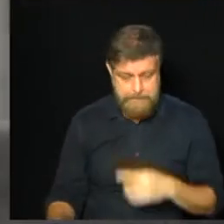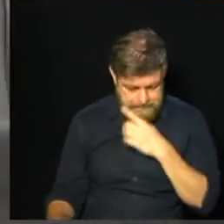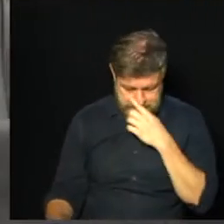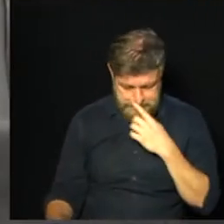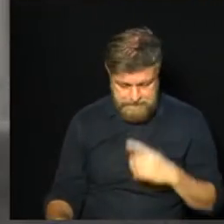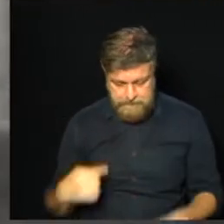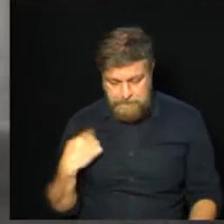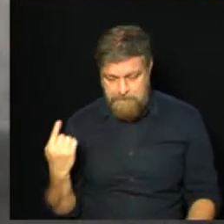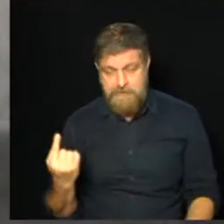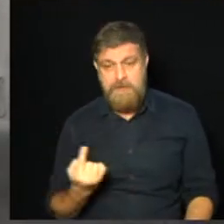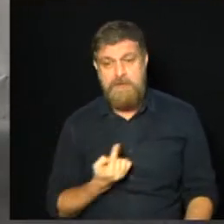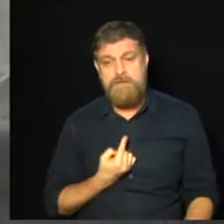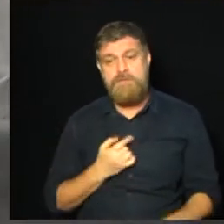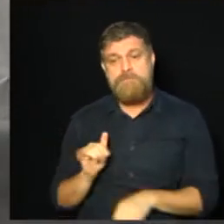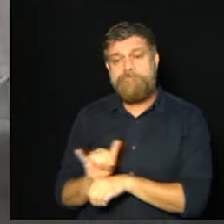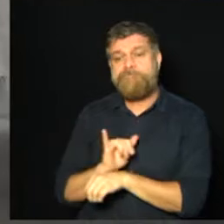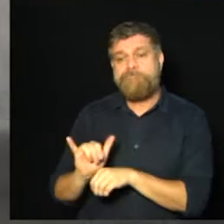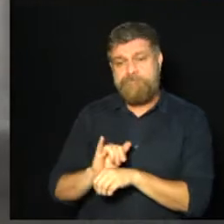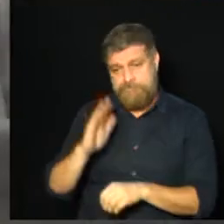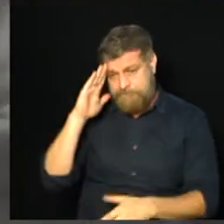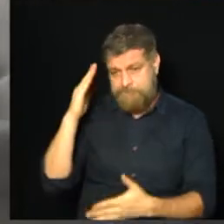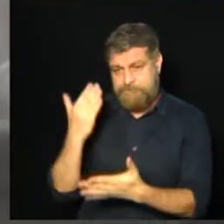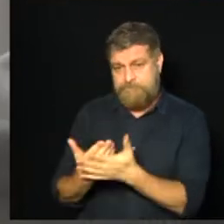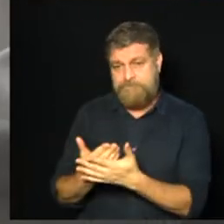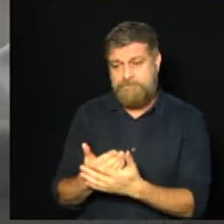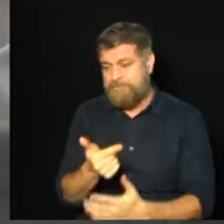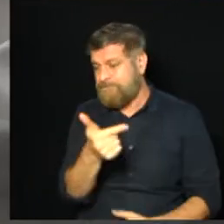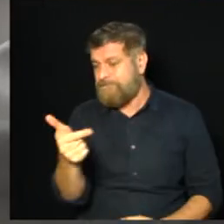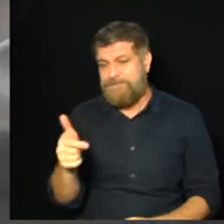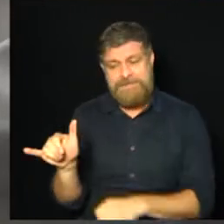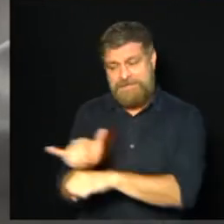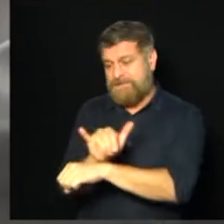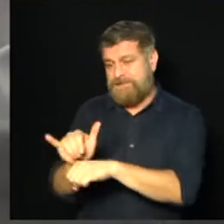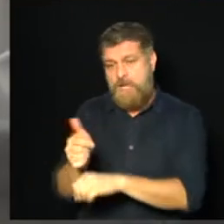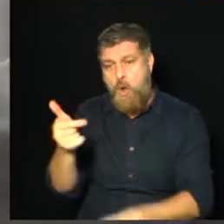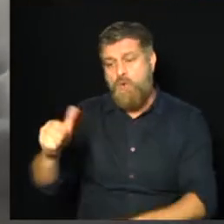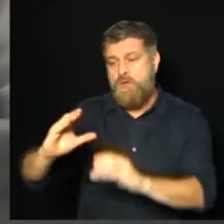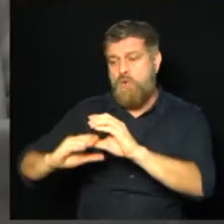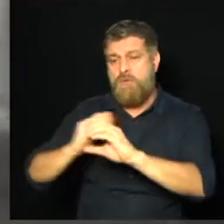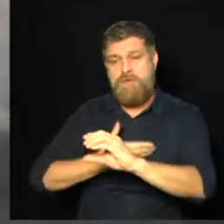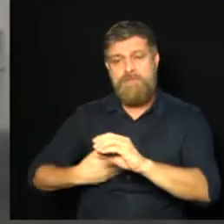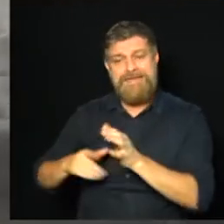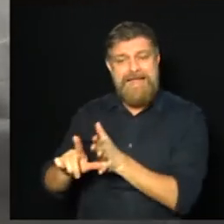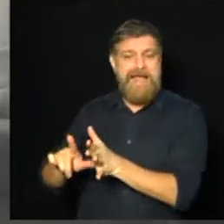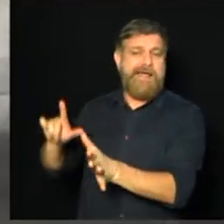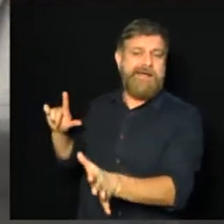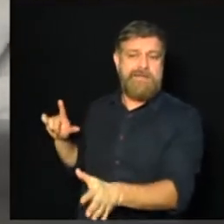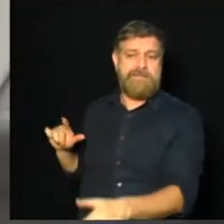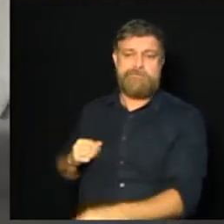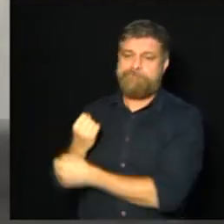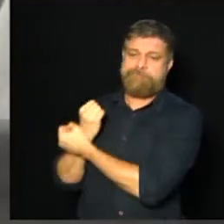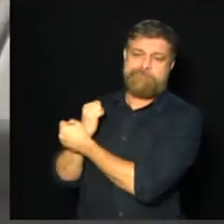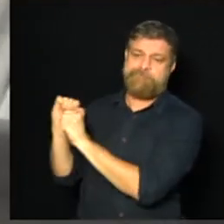está nos levando a acreditar que nós não temos muita opção de concurso antes dessa data.